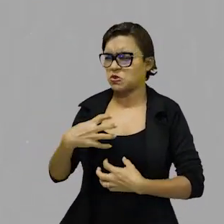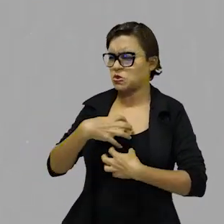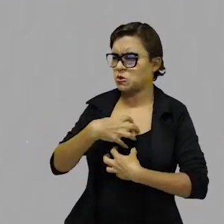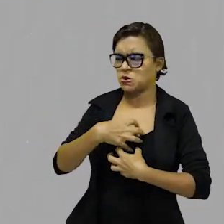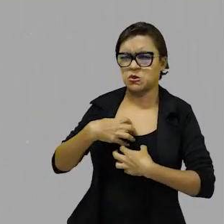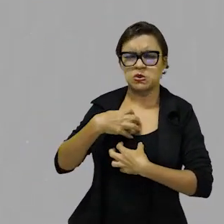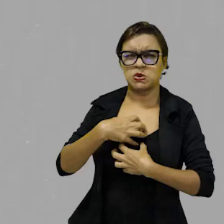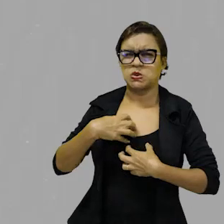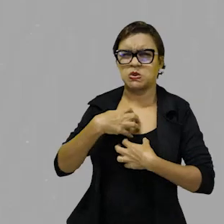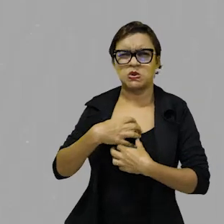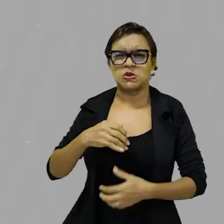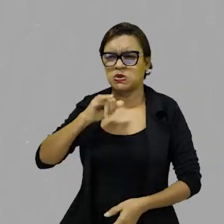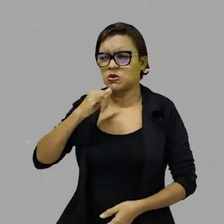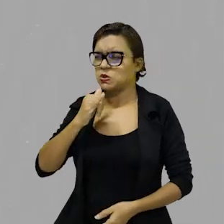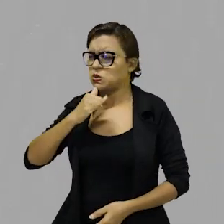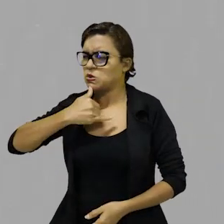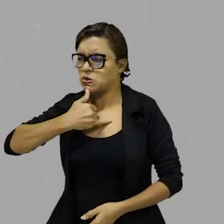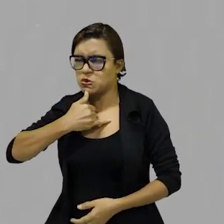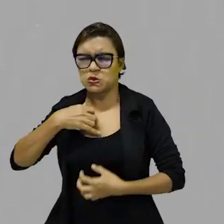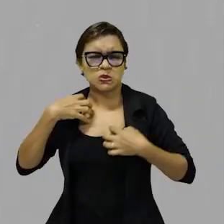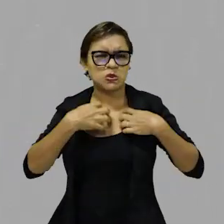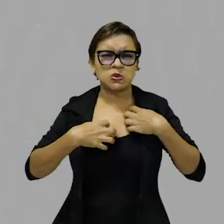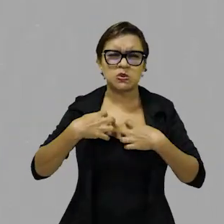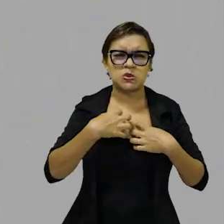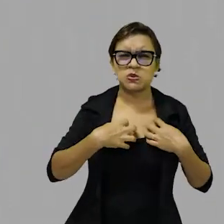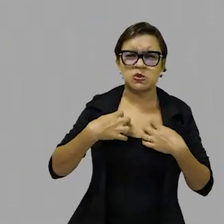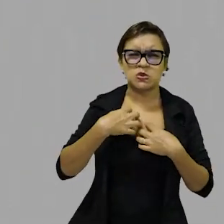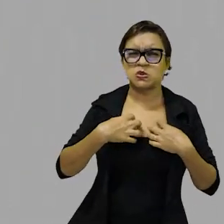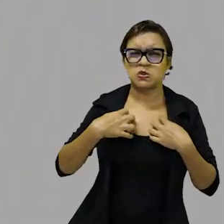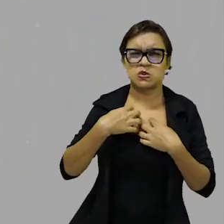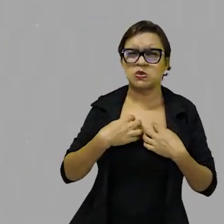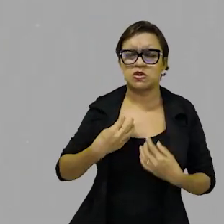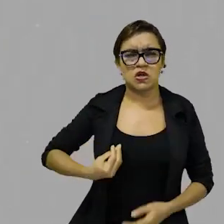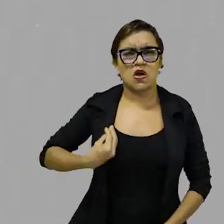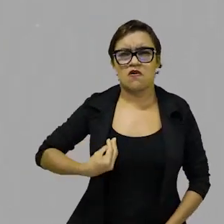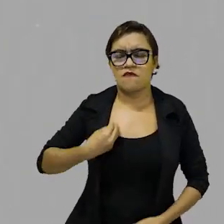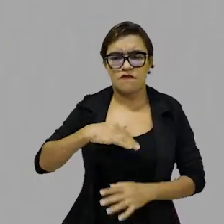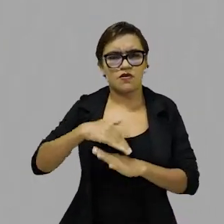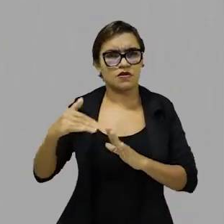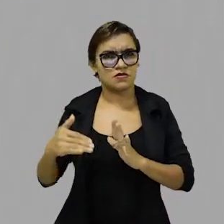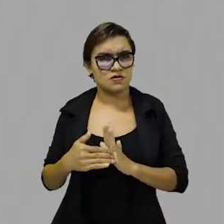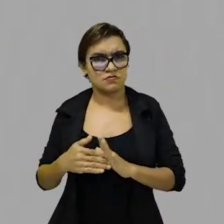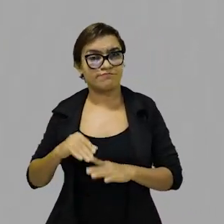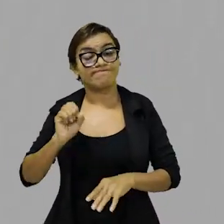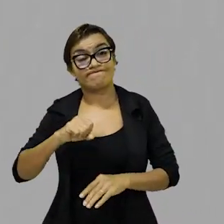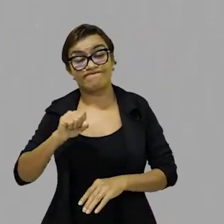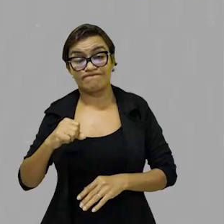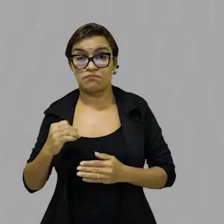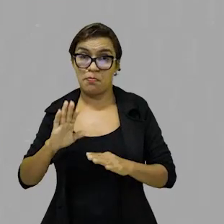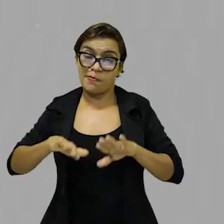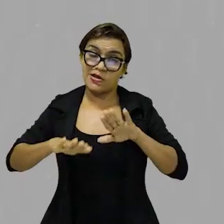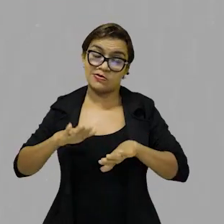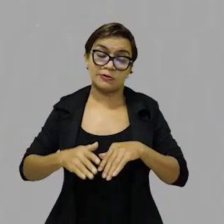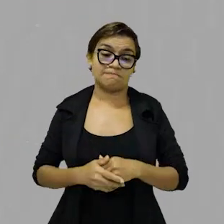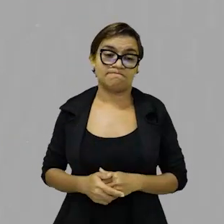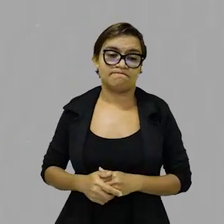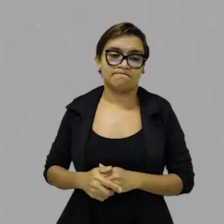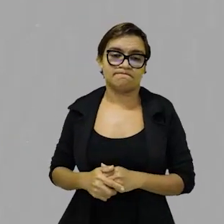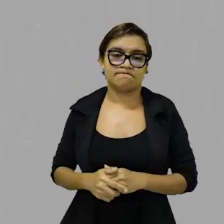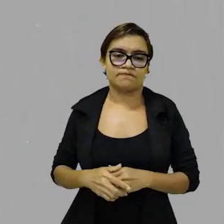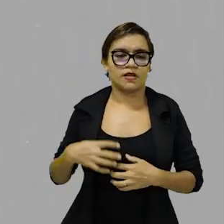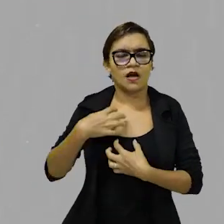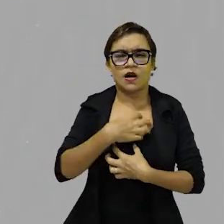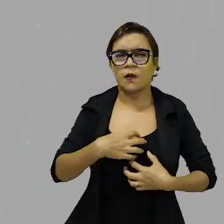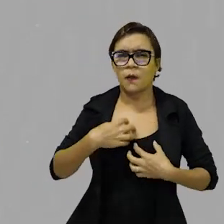forte carga de tristeza e angústia sobre aquilo que eu vivencio. Pois é, mais ou menos isso. Angústia, desespero